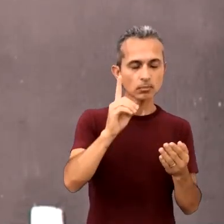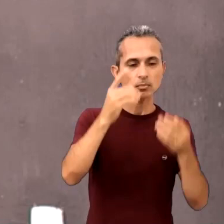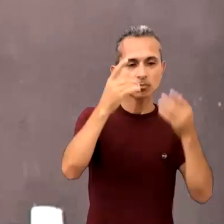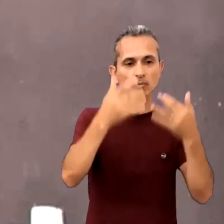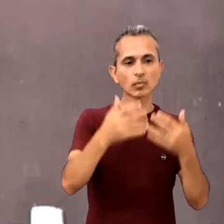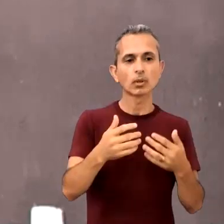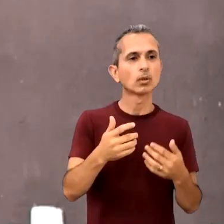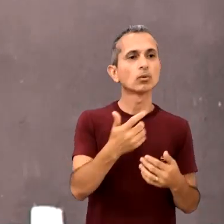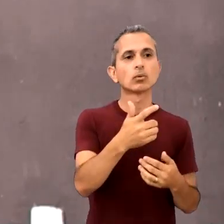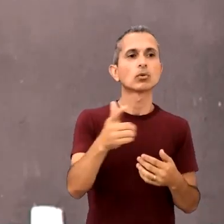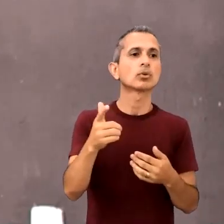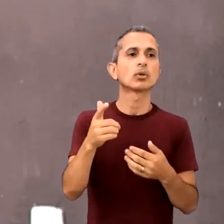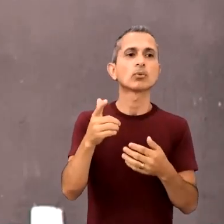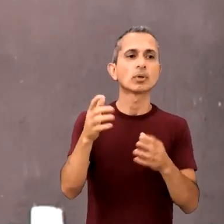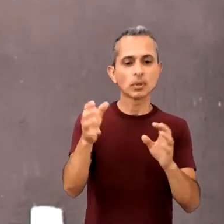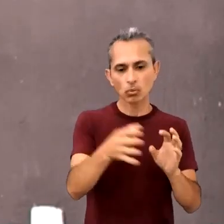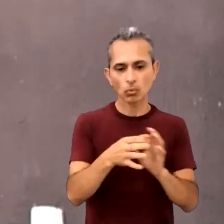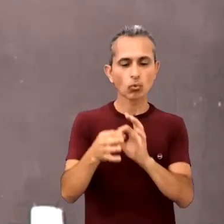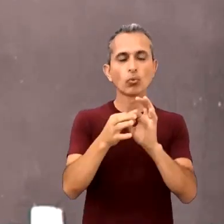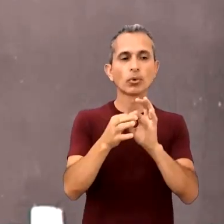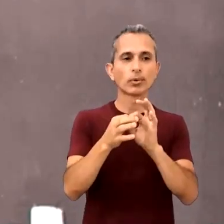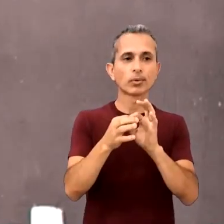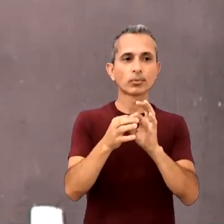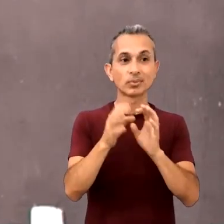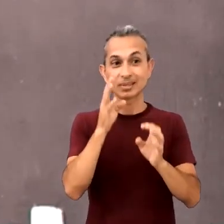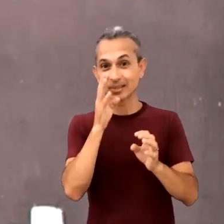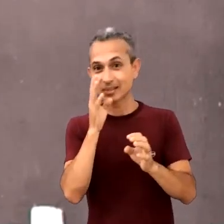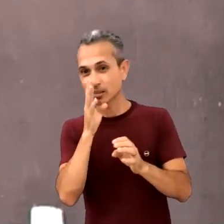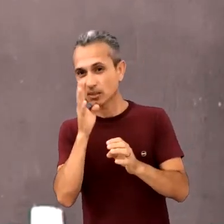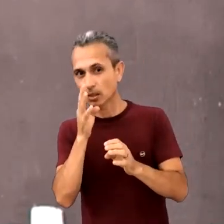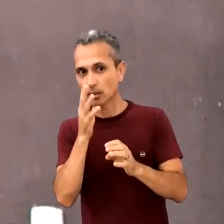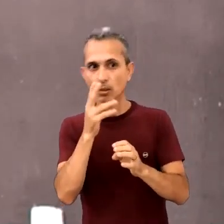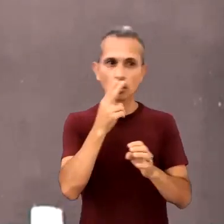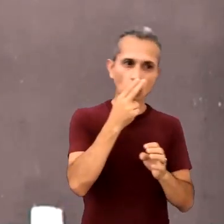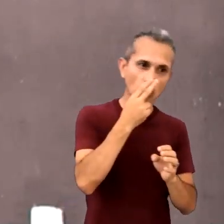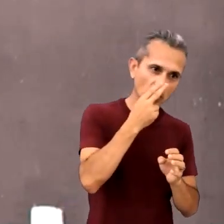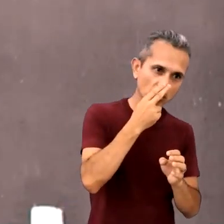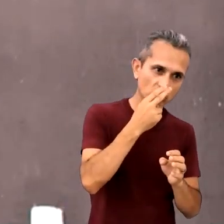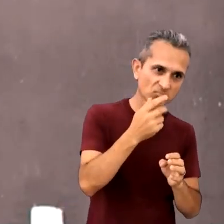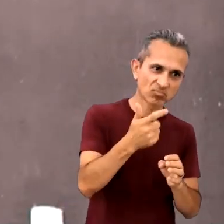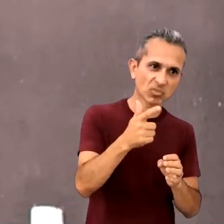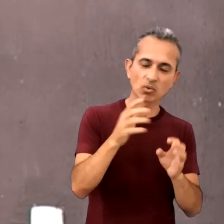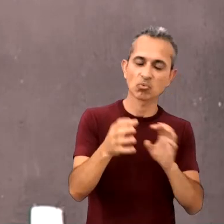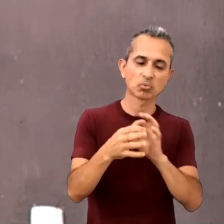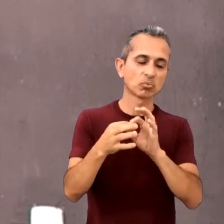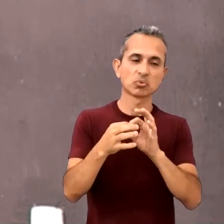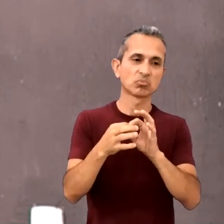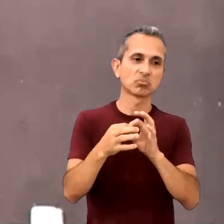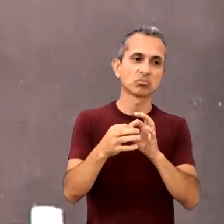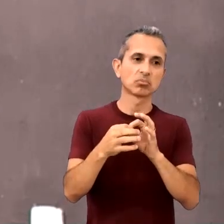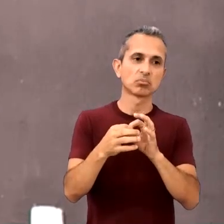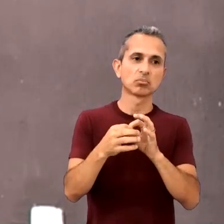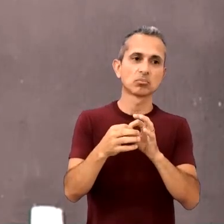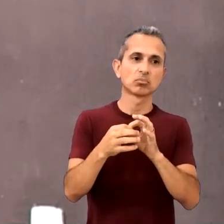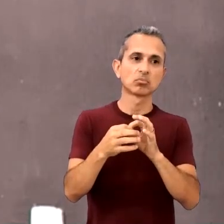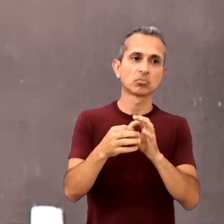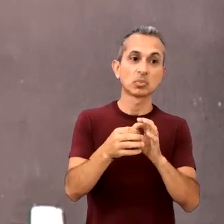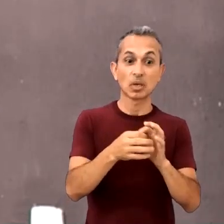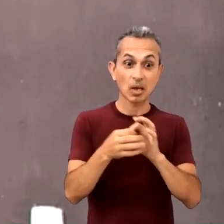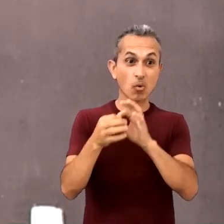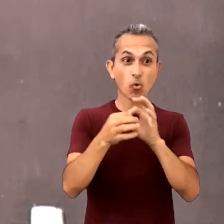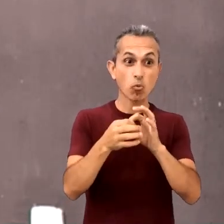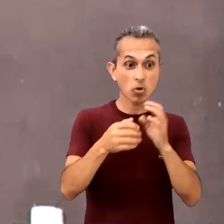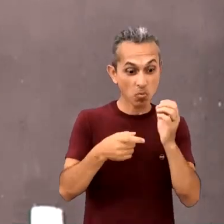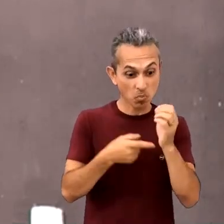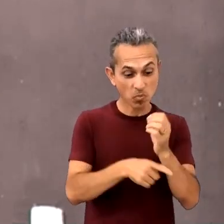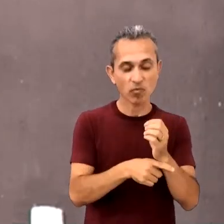entre o crente e o incrédulo. Não há como você firmar uma aliança profunda